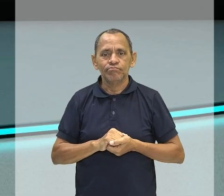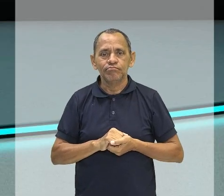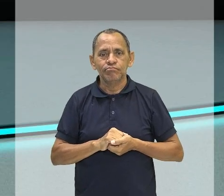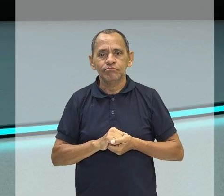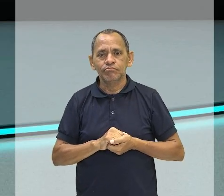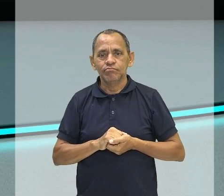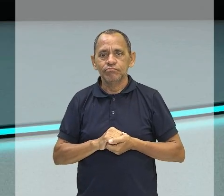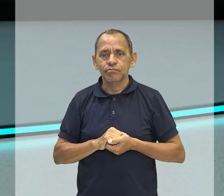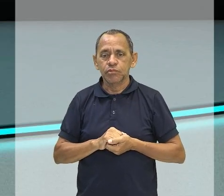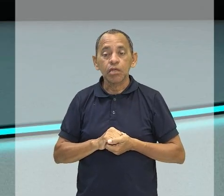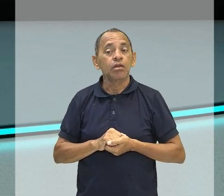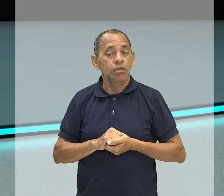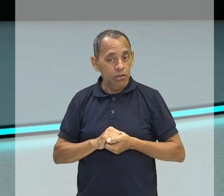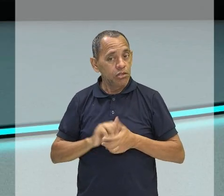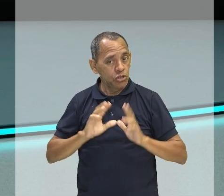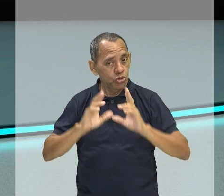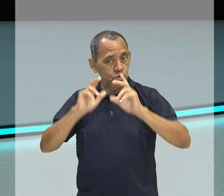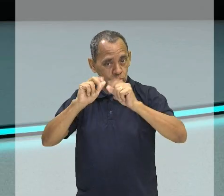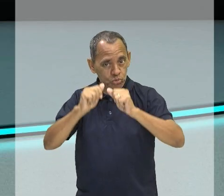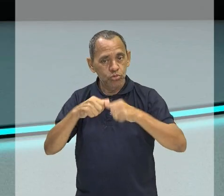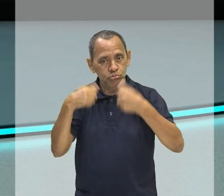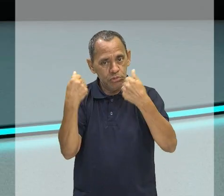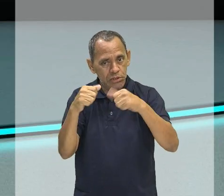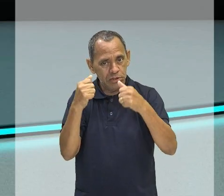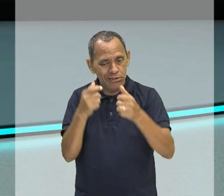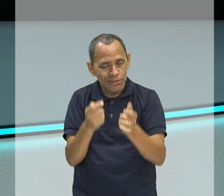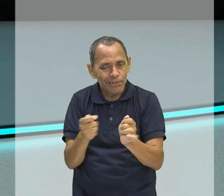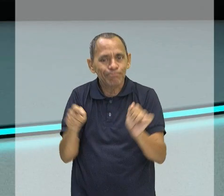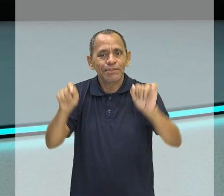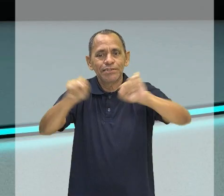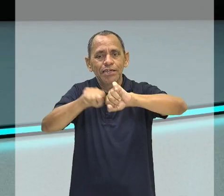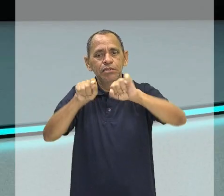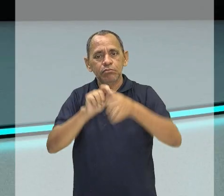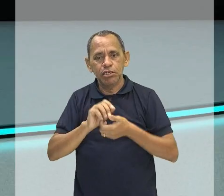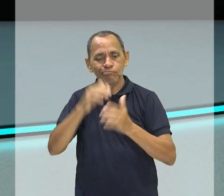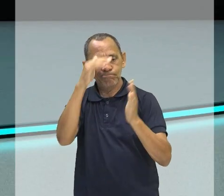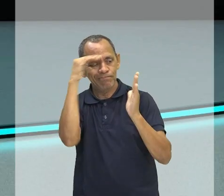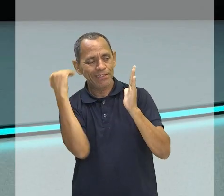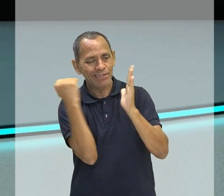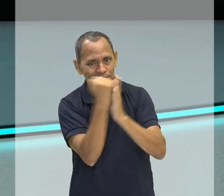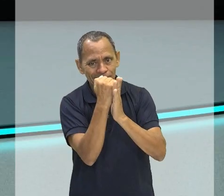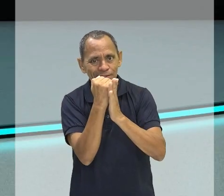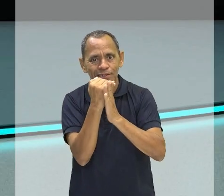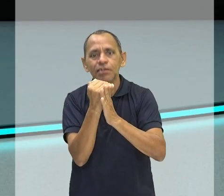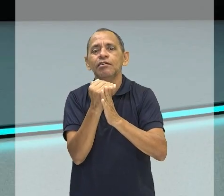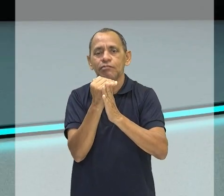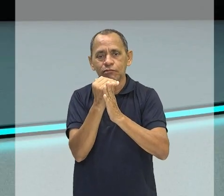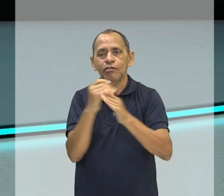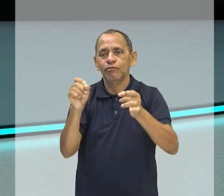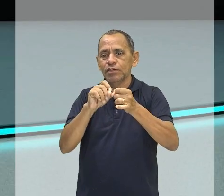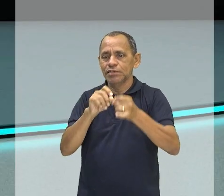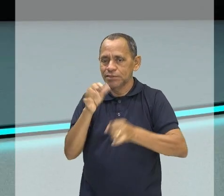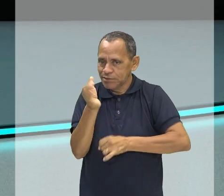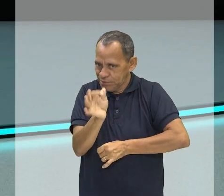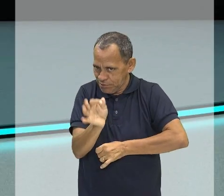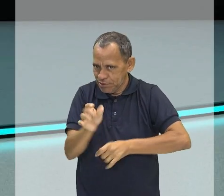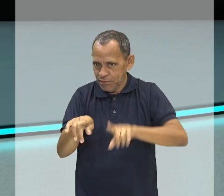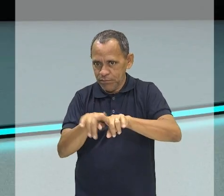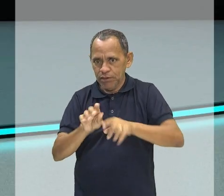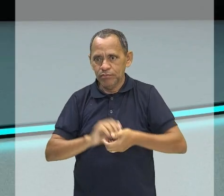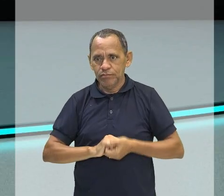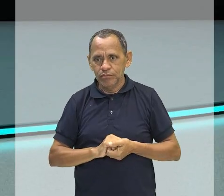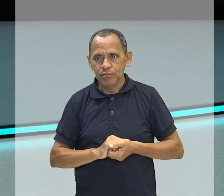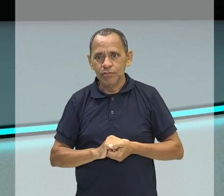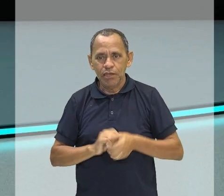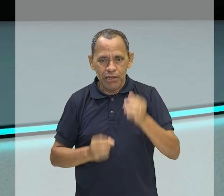quê? Disciplina do praticante, ele precisa aprender para fazer da forma correta. Além disso, vai gerar também a questão